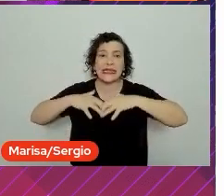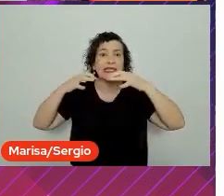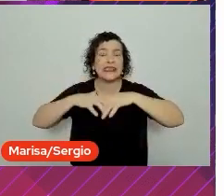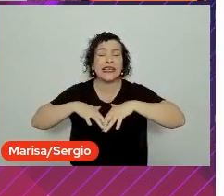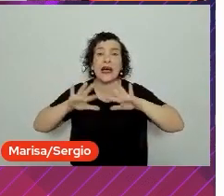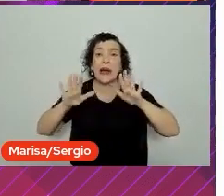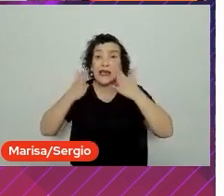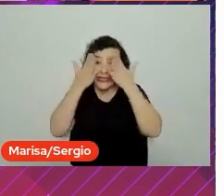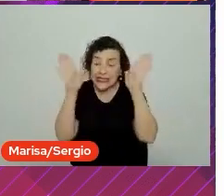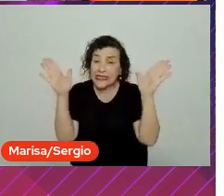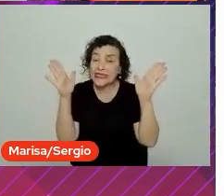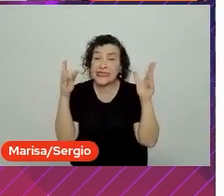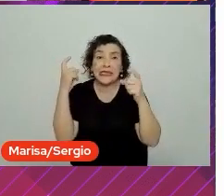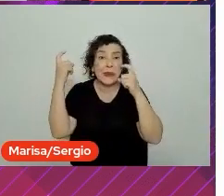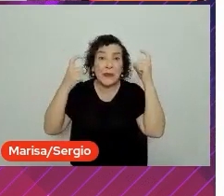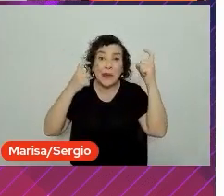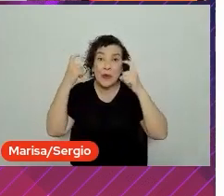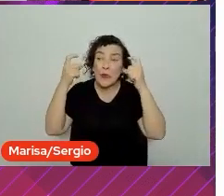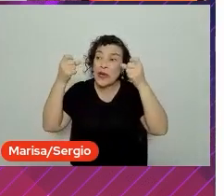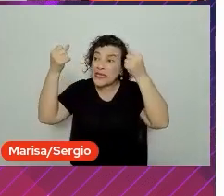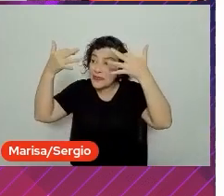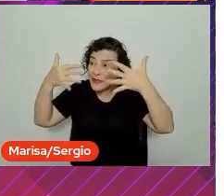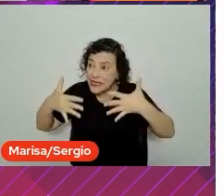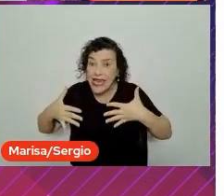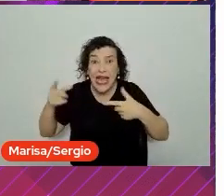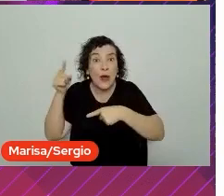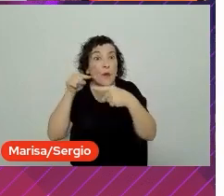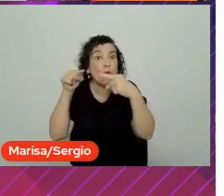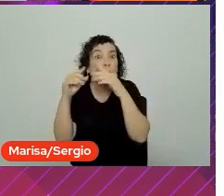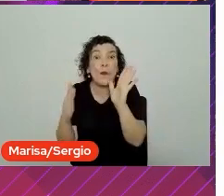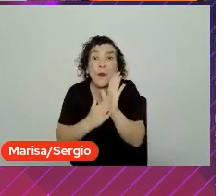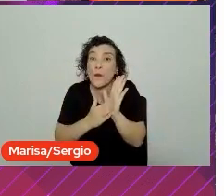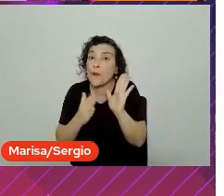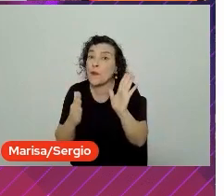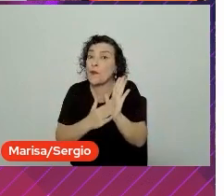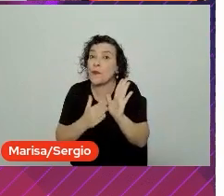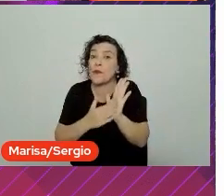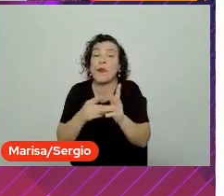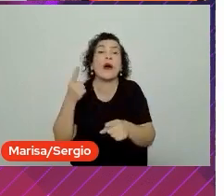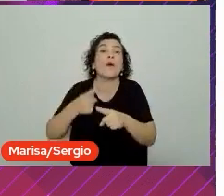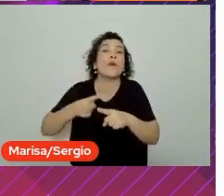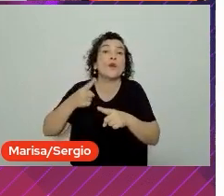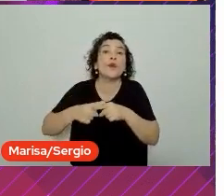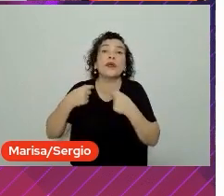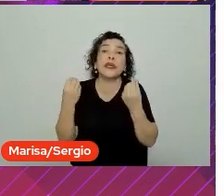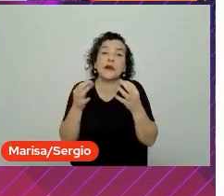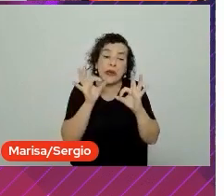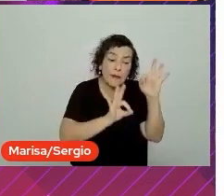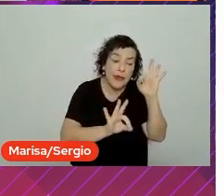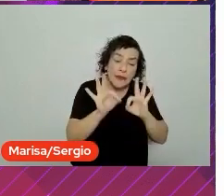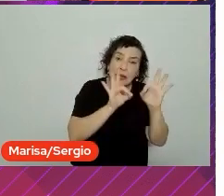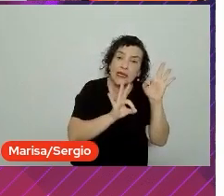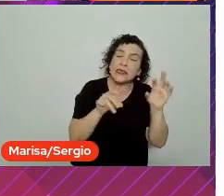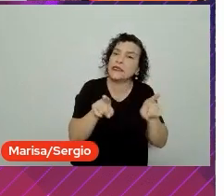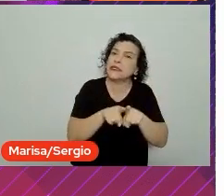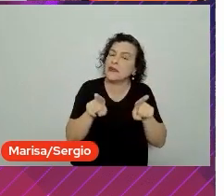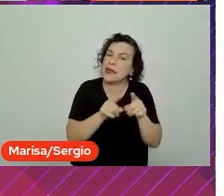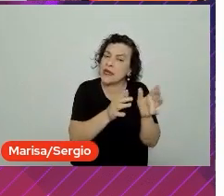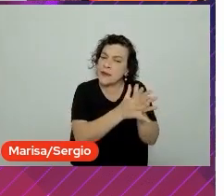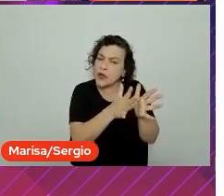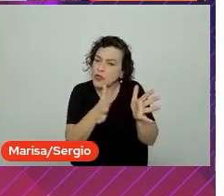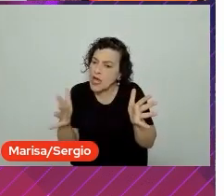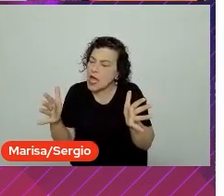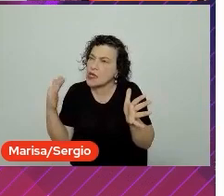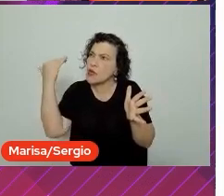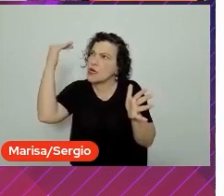em explicar o propósito de fazer uma determinada planning, ou então de entender o processo e falar assim: cara,